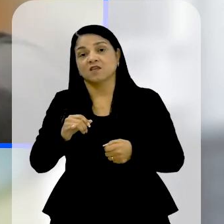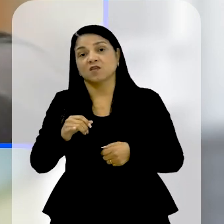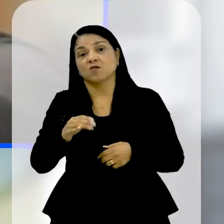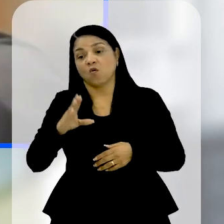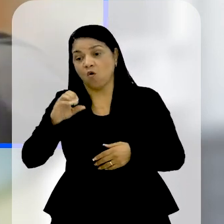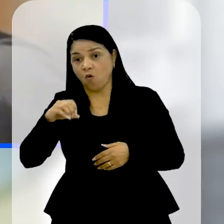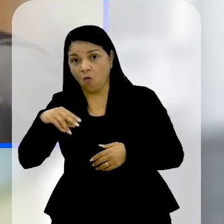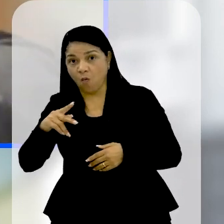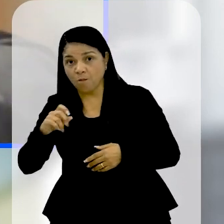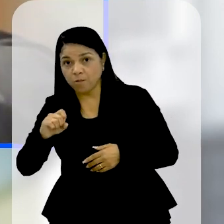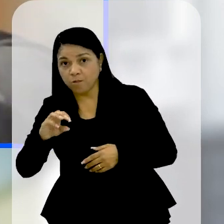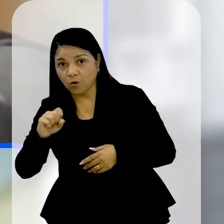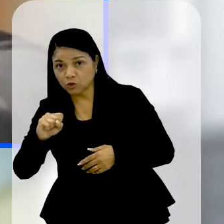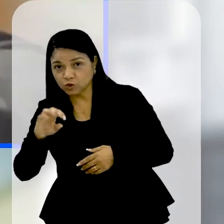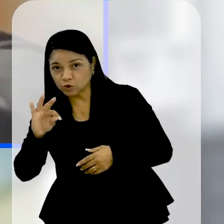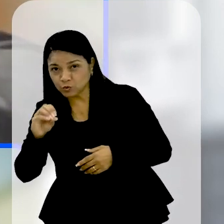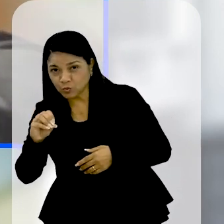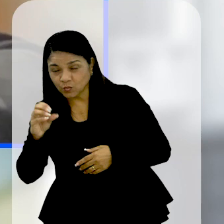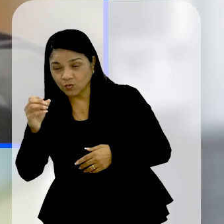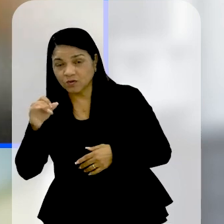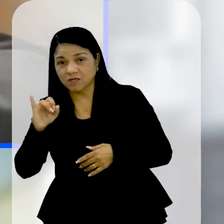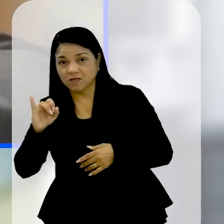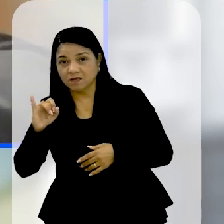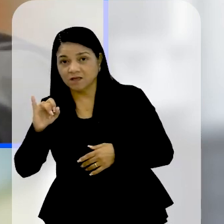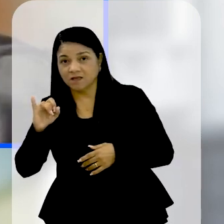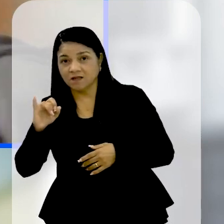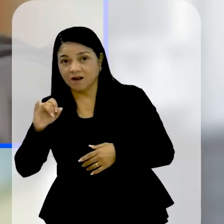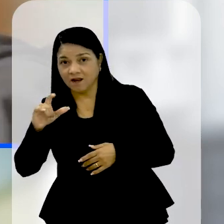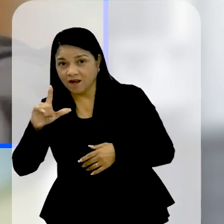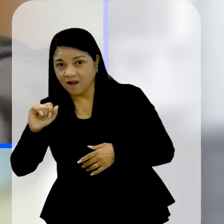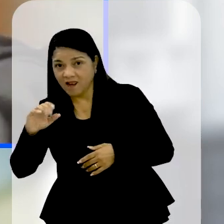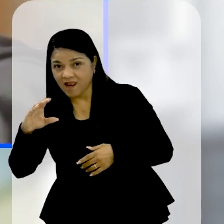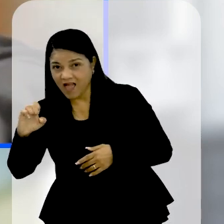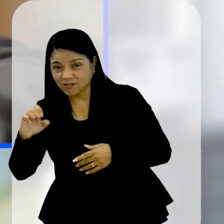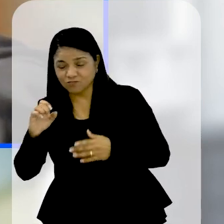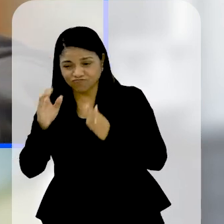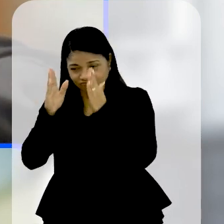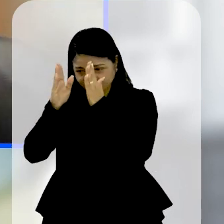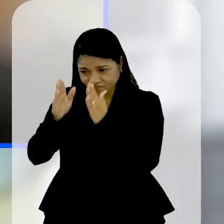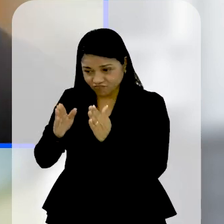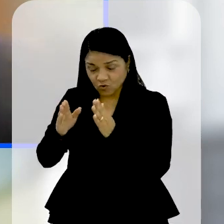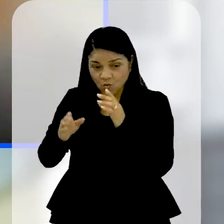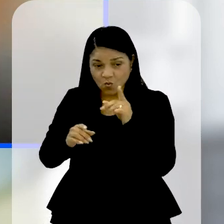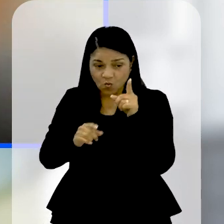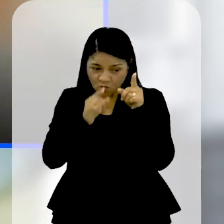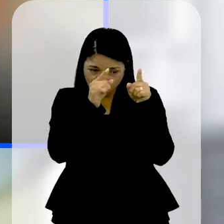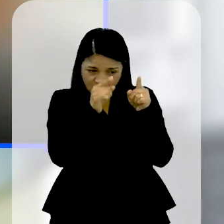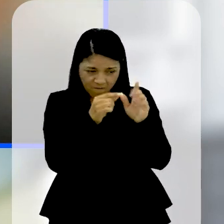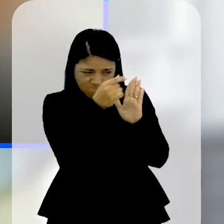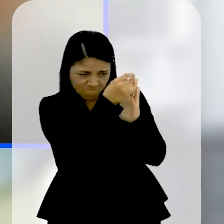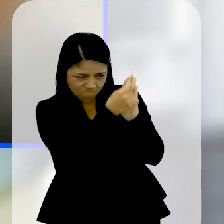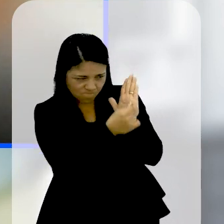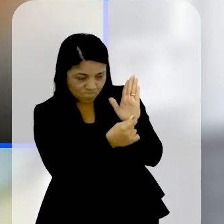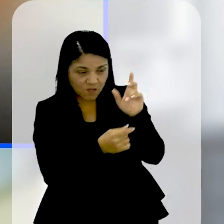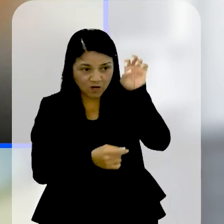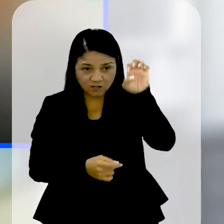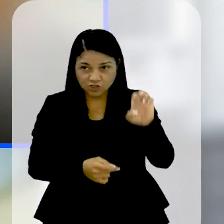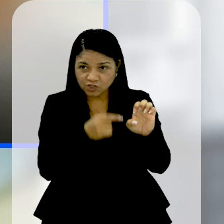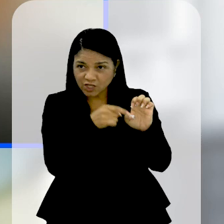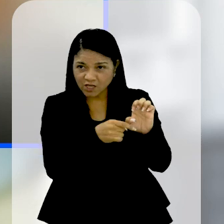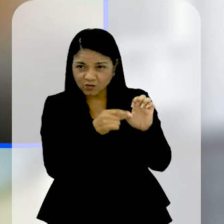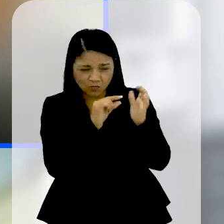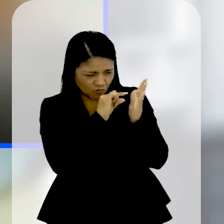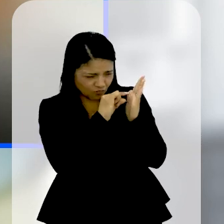de composto lácteo, é uma palavra pequenininha que fica no canto inferior esquerdo da lata. Então, visualmente, você olhando,